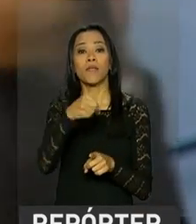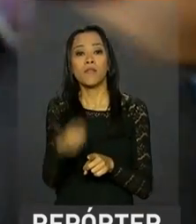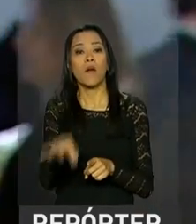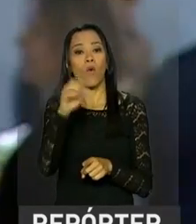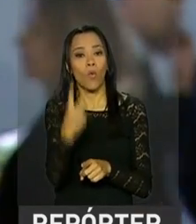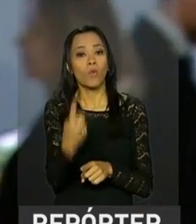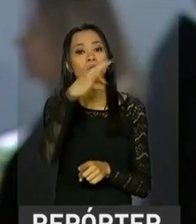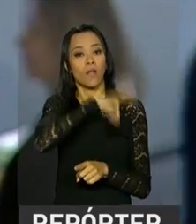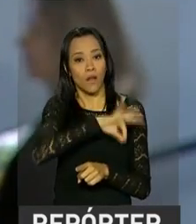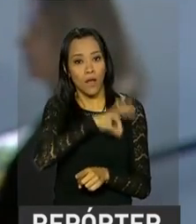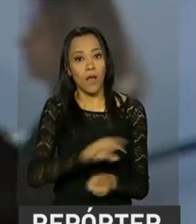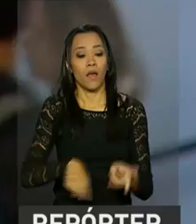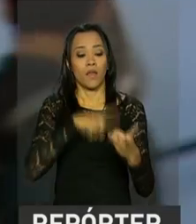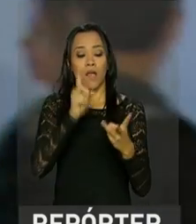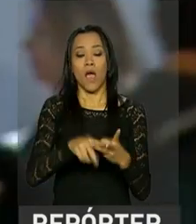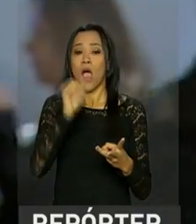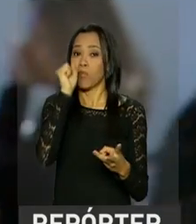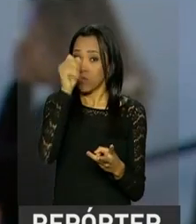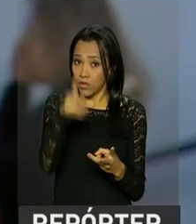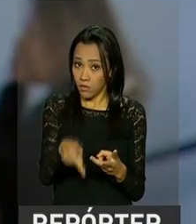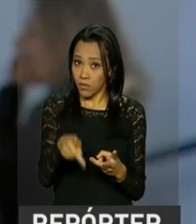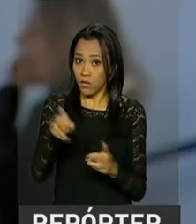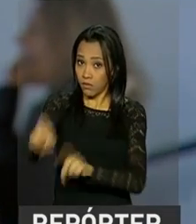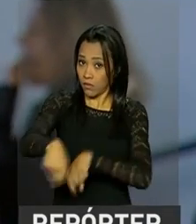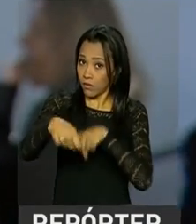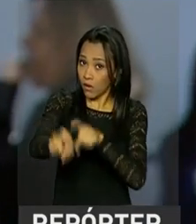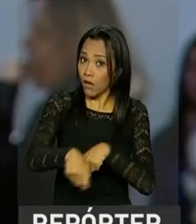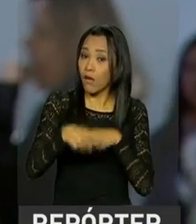mínimo, a aposentadoria rural praticamente